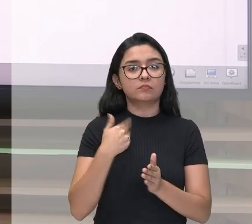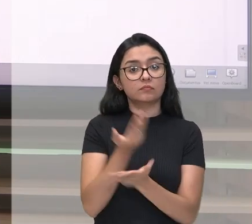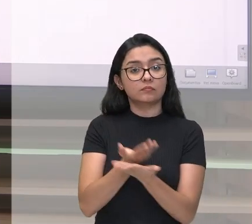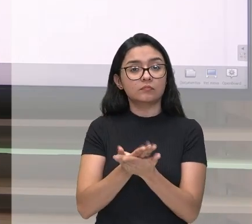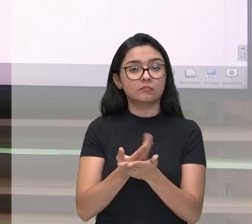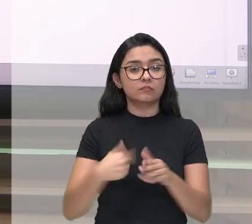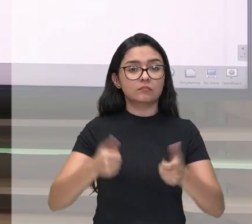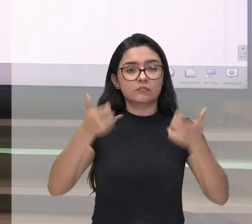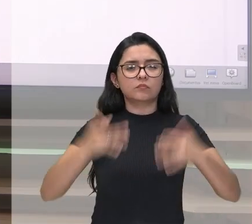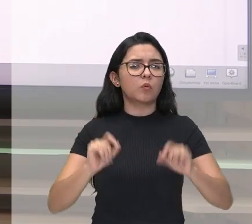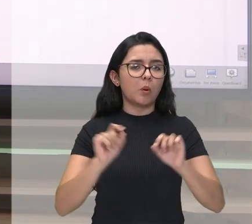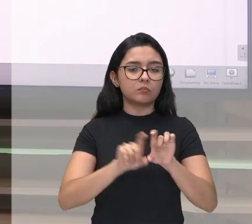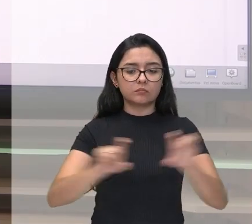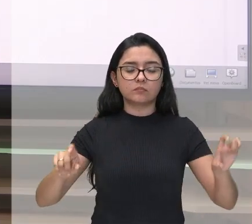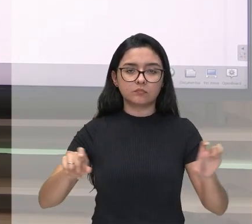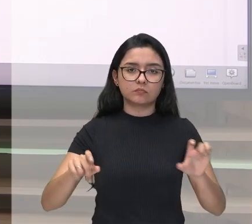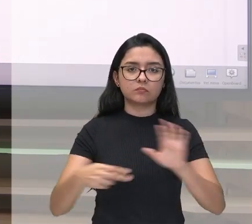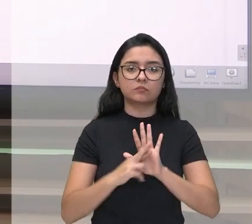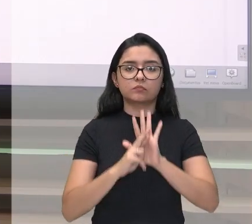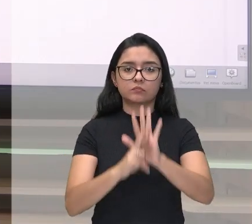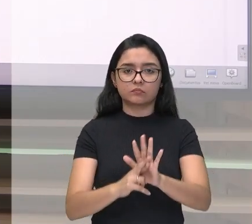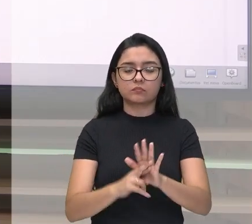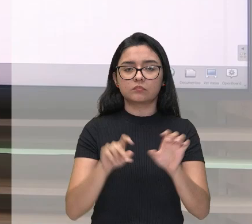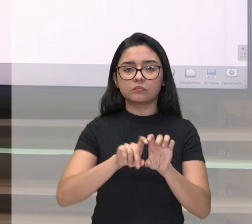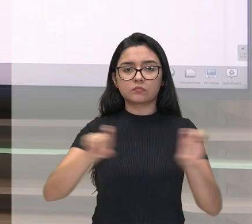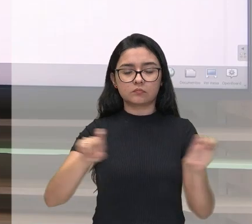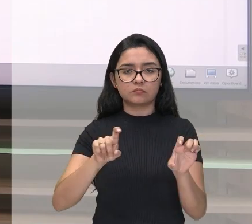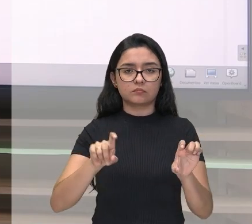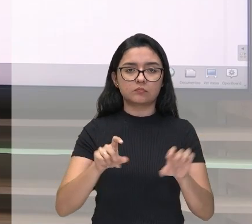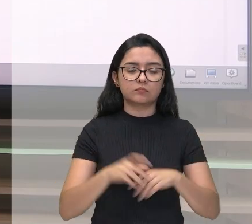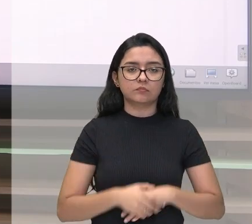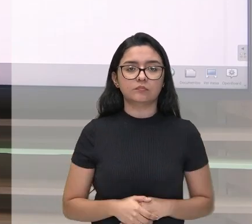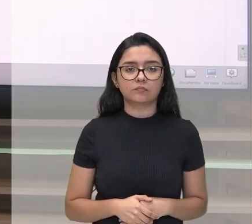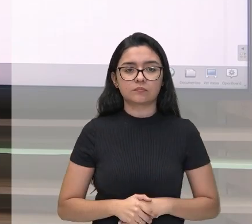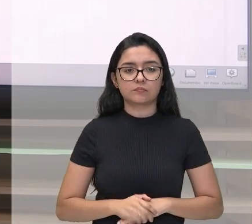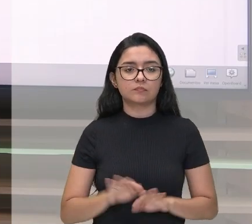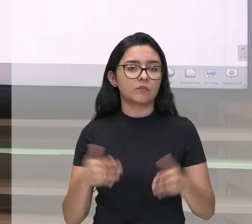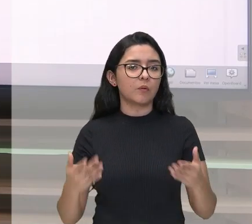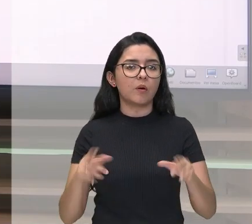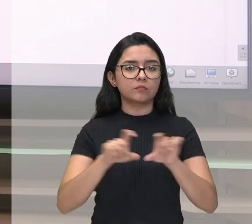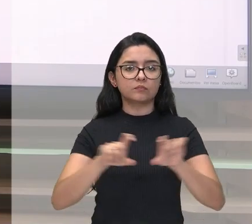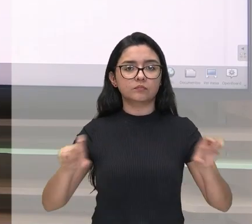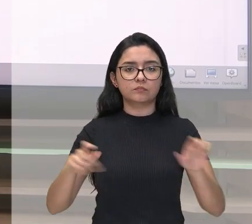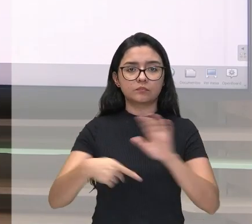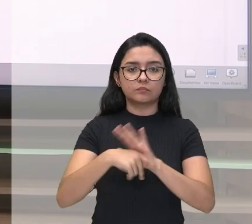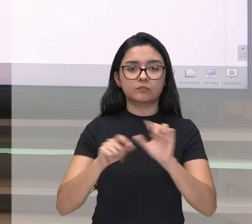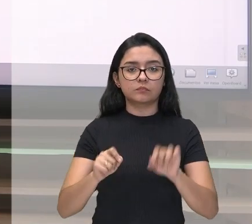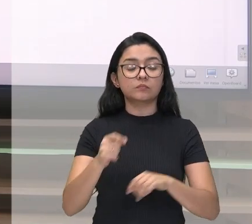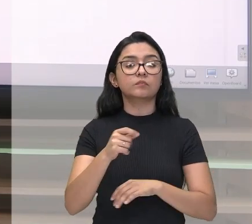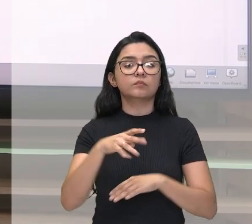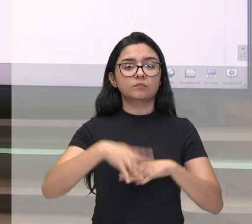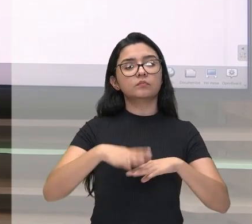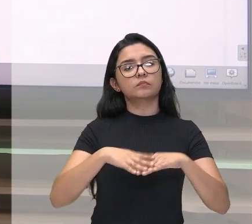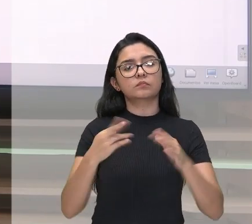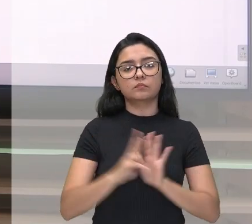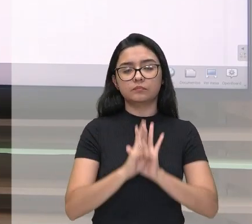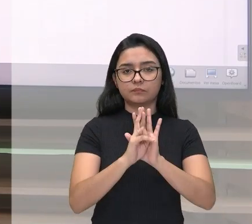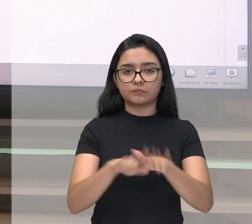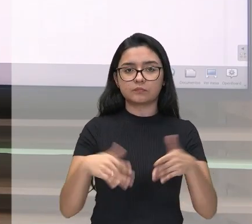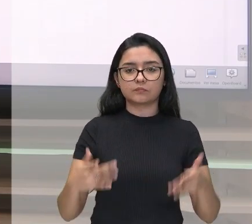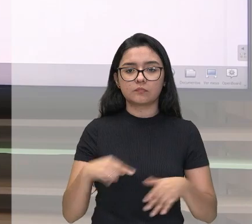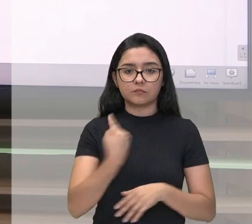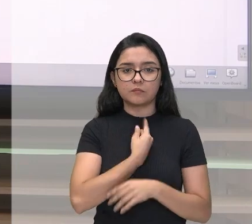que representa a situação, o problema que nós temos? Qual é a expressão matemática que representa? Então, nós temos